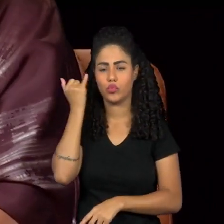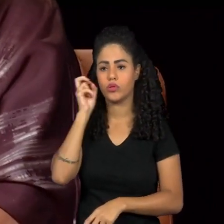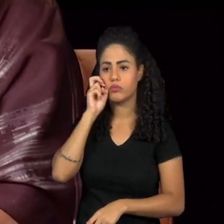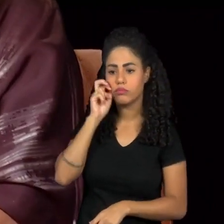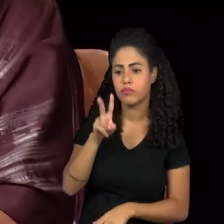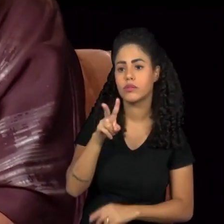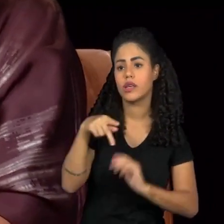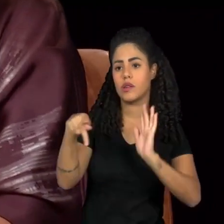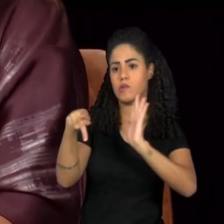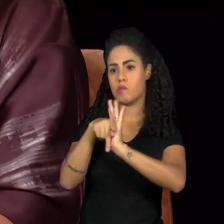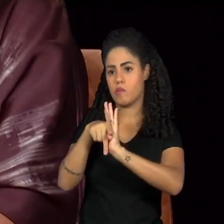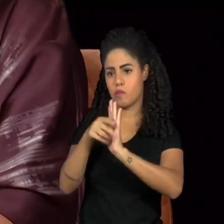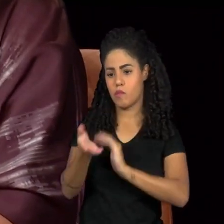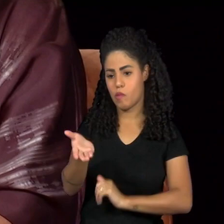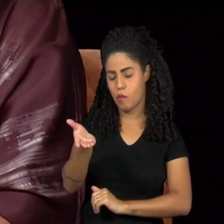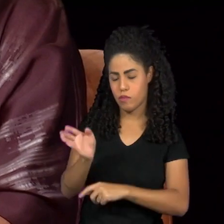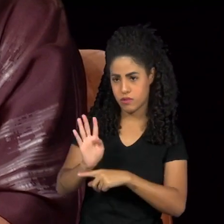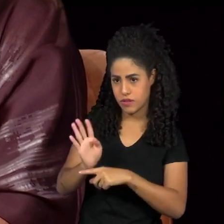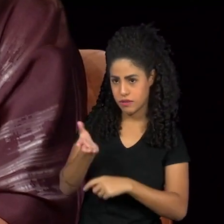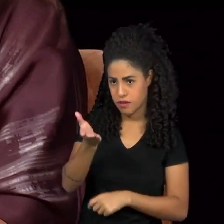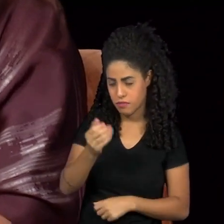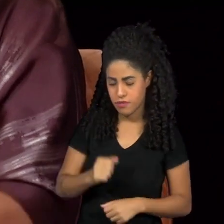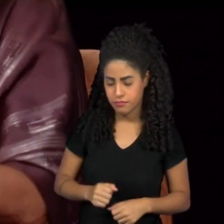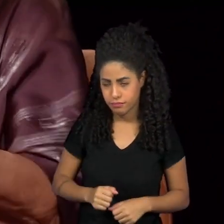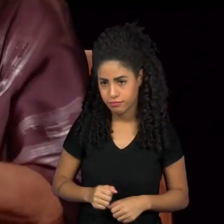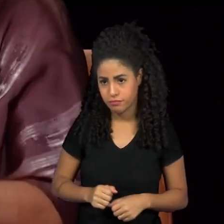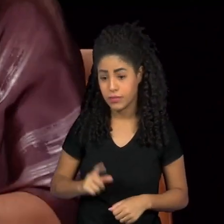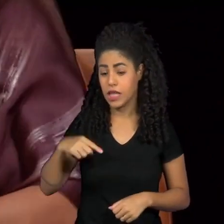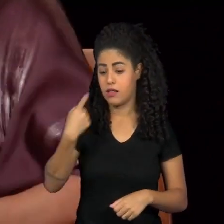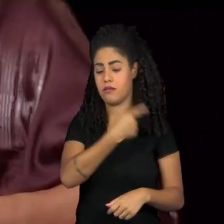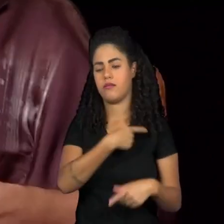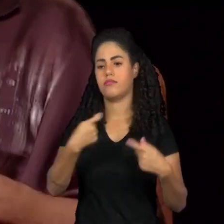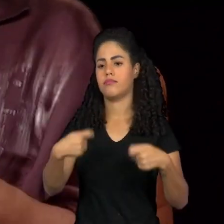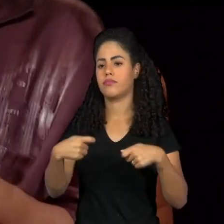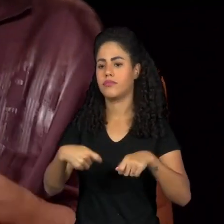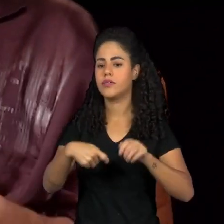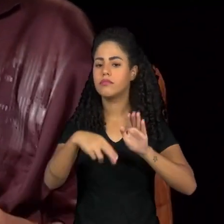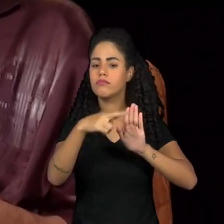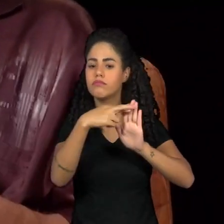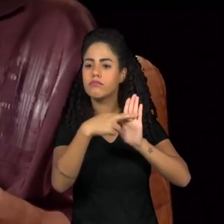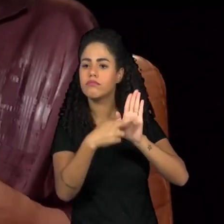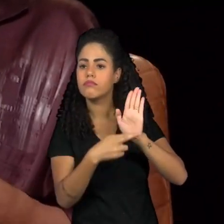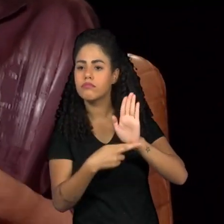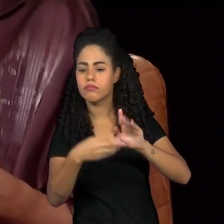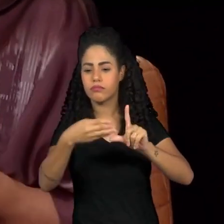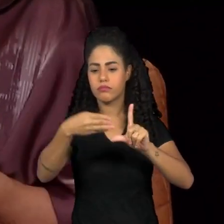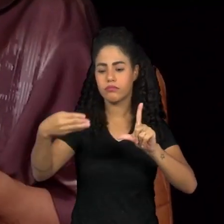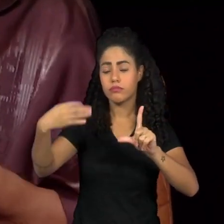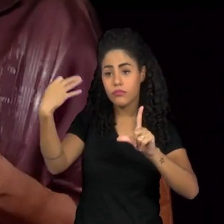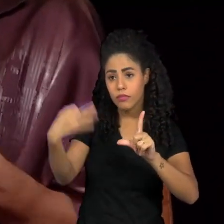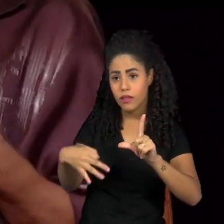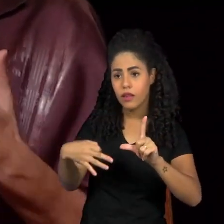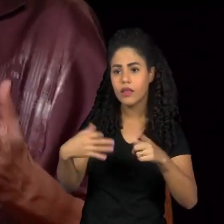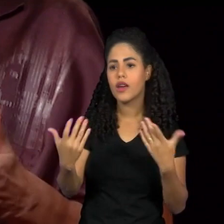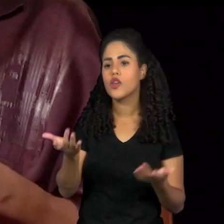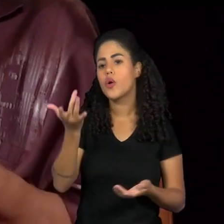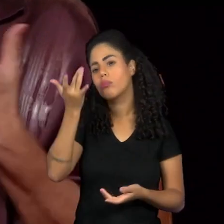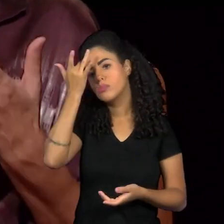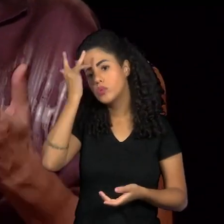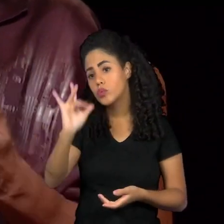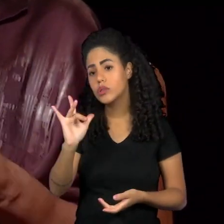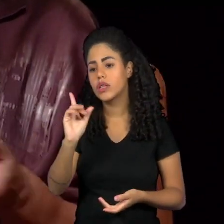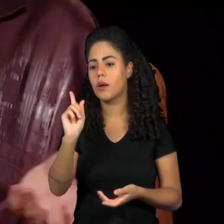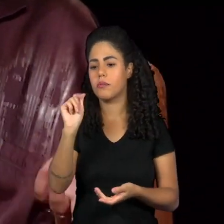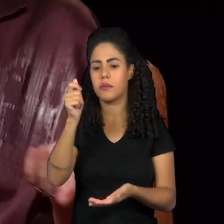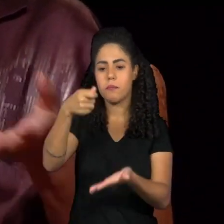própria atividade. E a gente precisa regulamentar as plataformas, porque a gente não sabe quanto ganham,